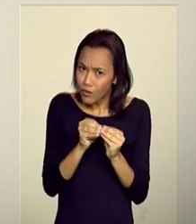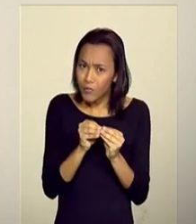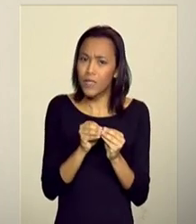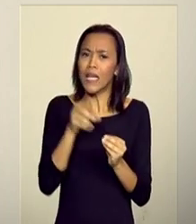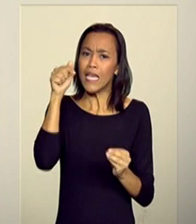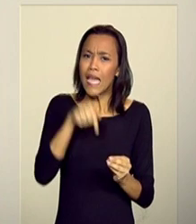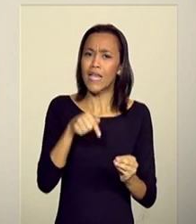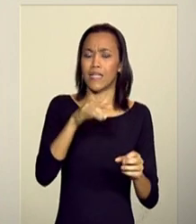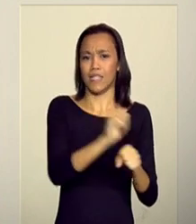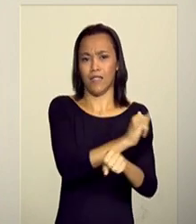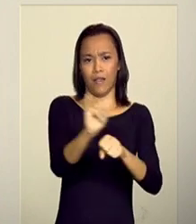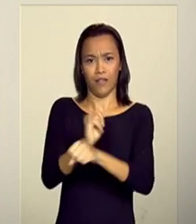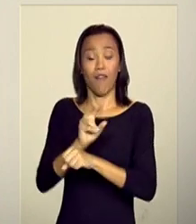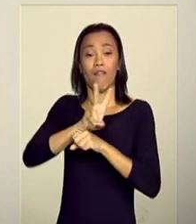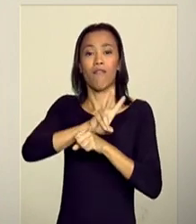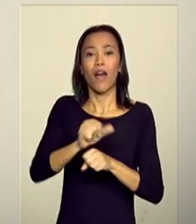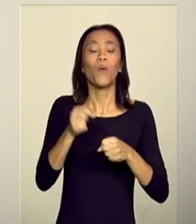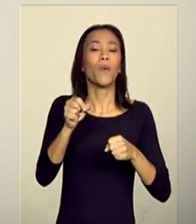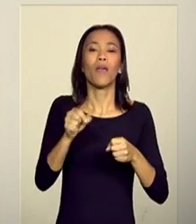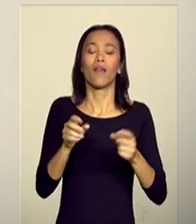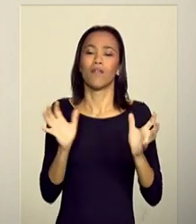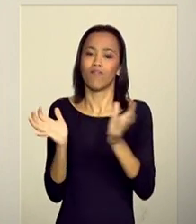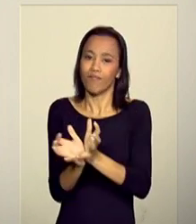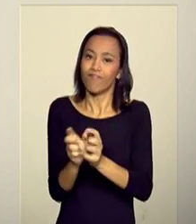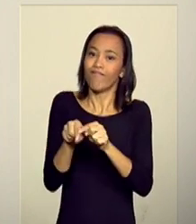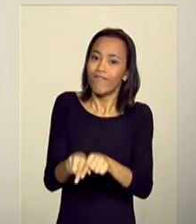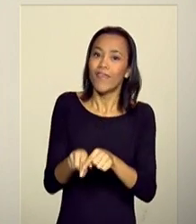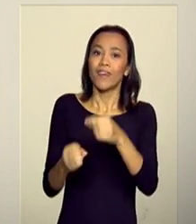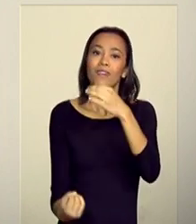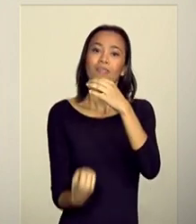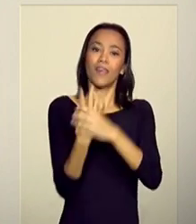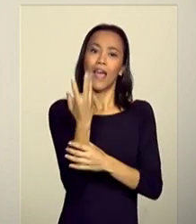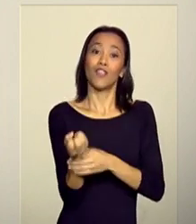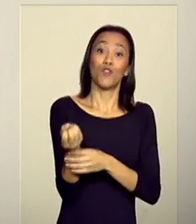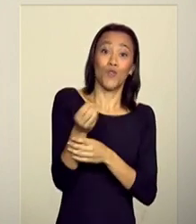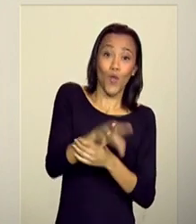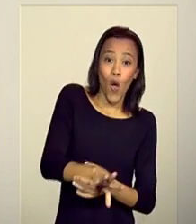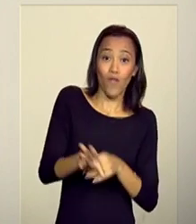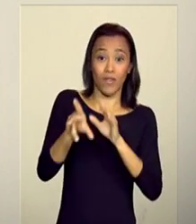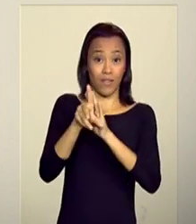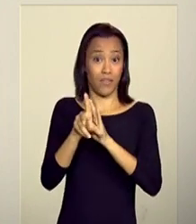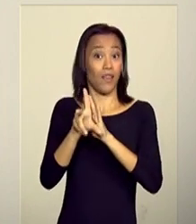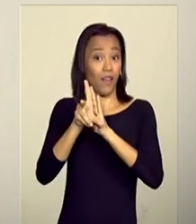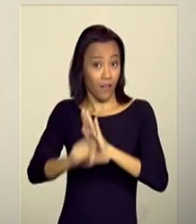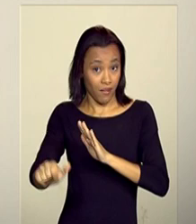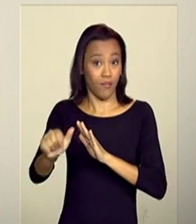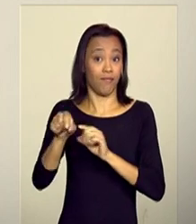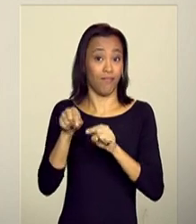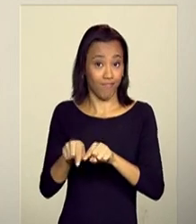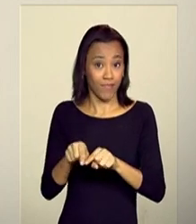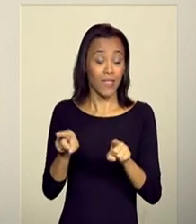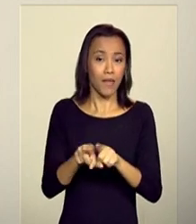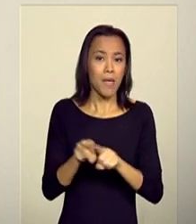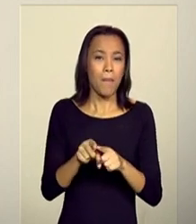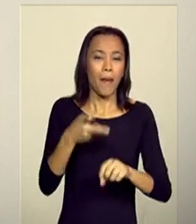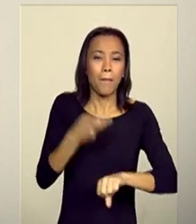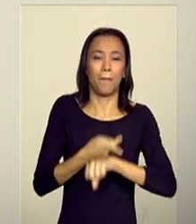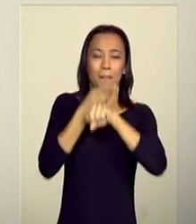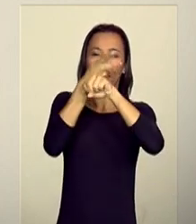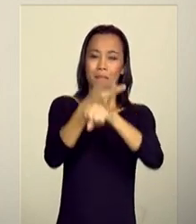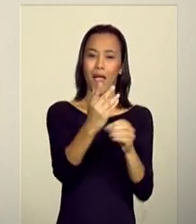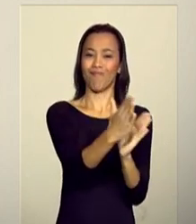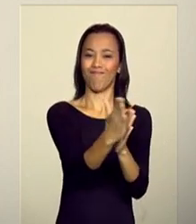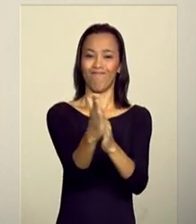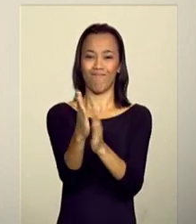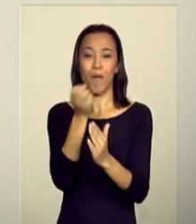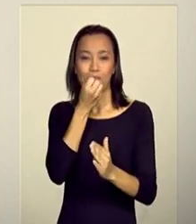essas medidas vão abranger de um lado a criação de novos instrumentos legais para premiar as